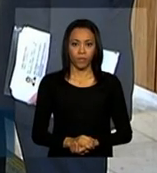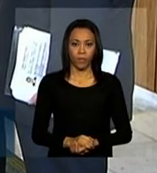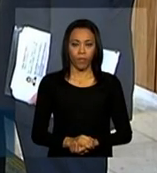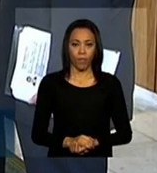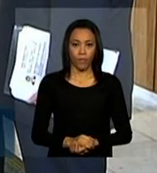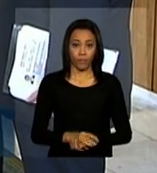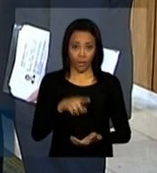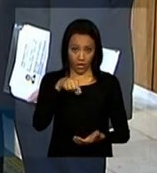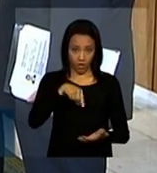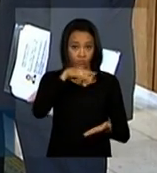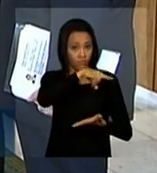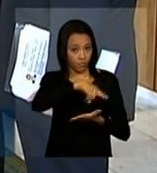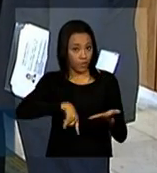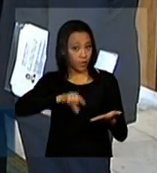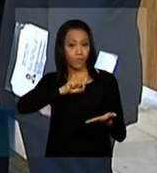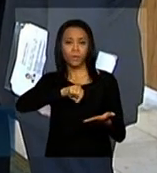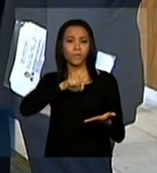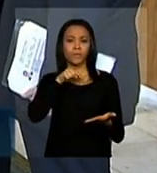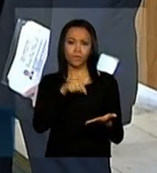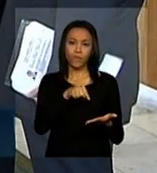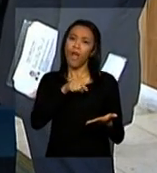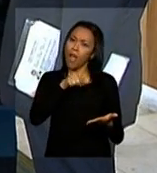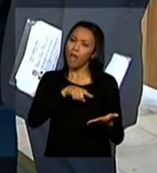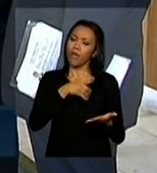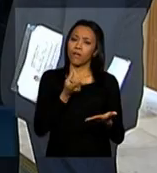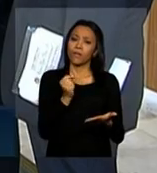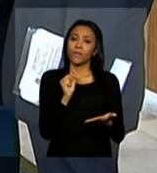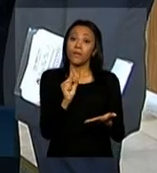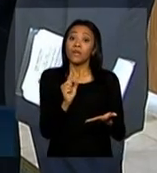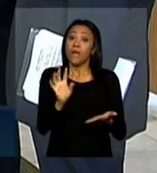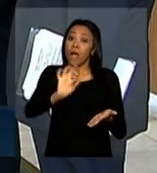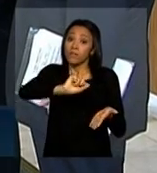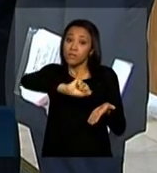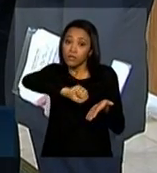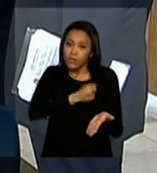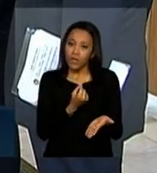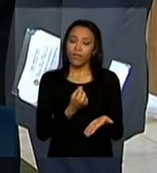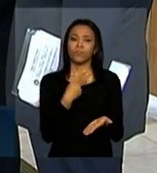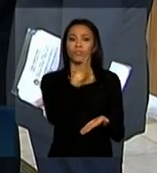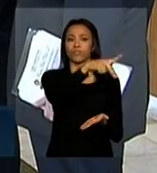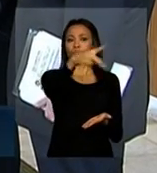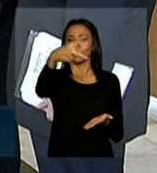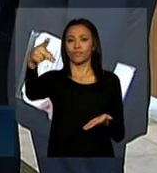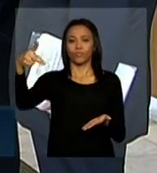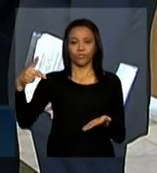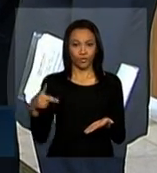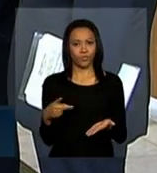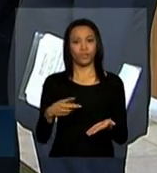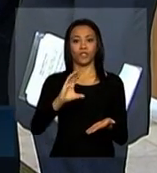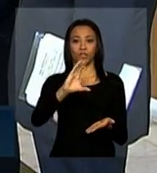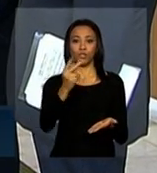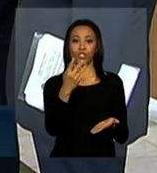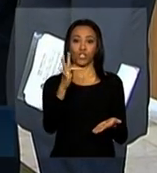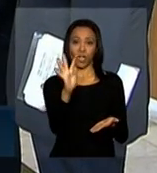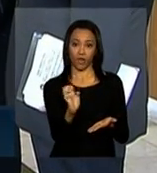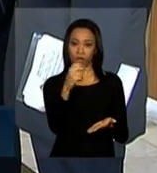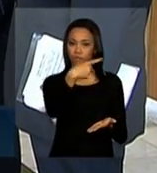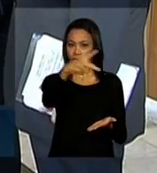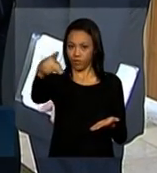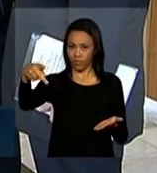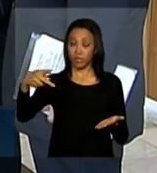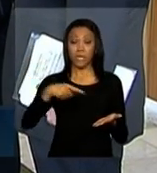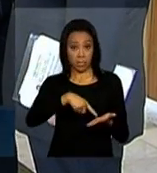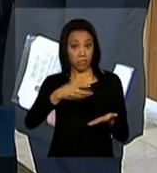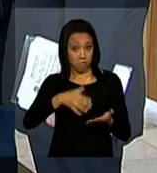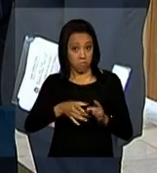A carta credencial é um documento assinado pelo chefe de Estado do país de origem que